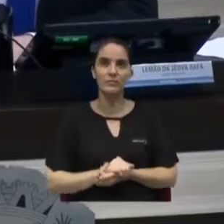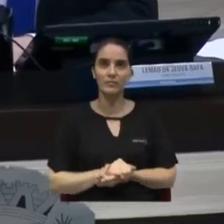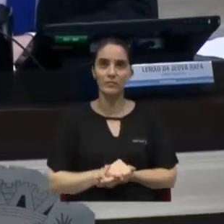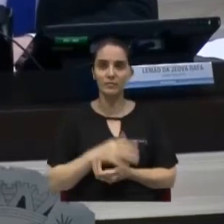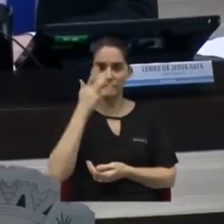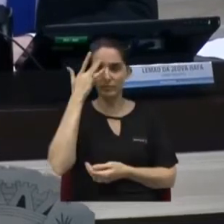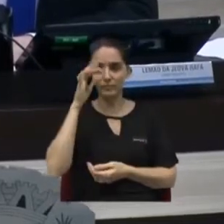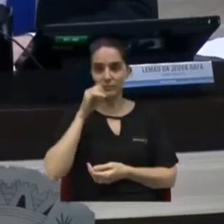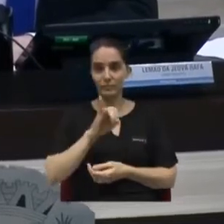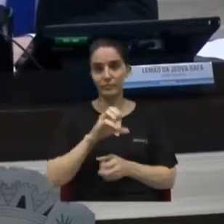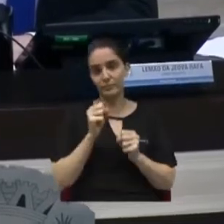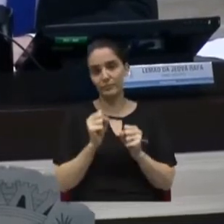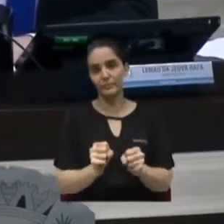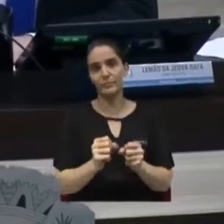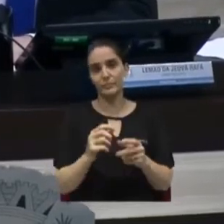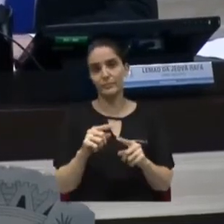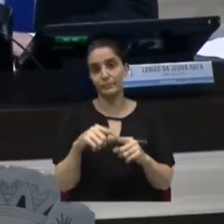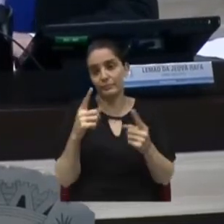parte, mas...